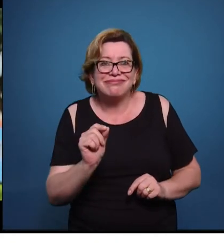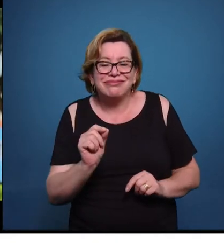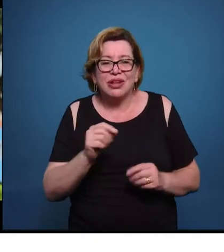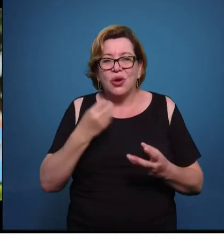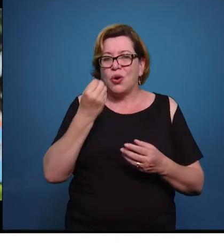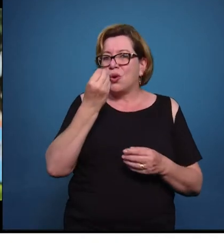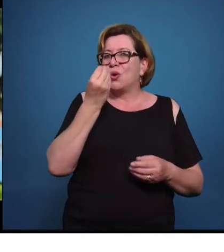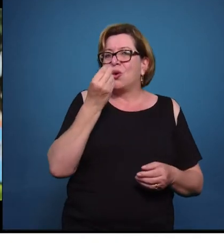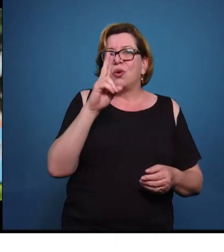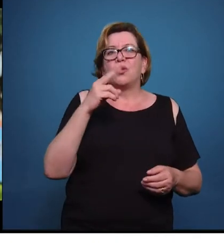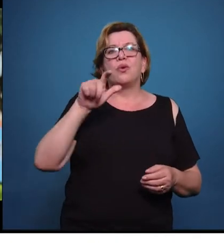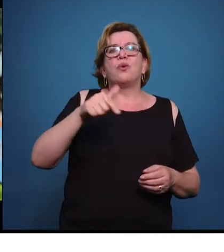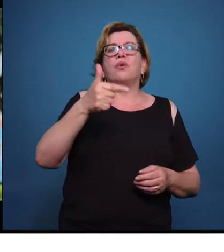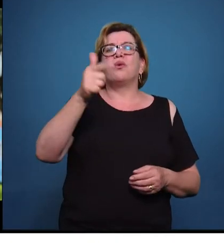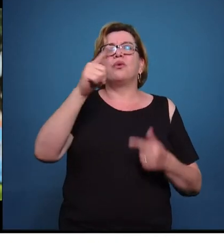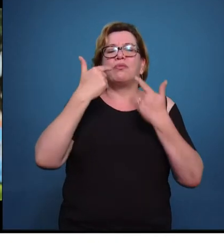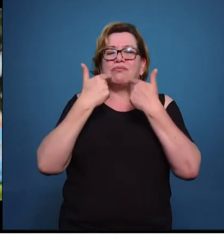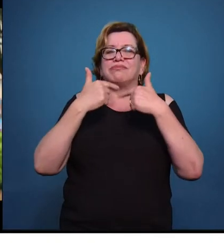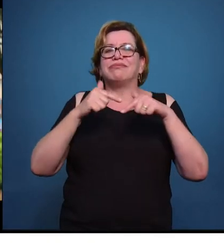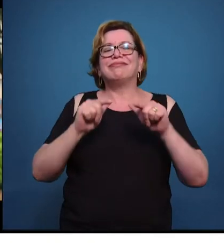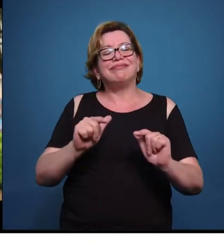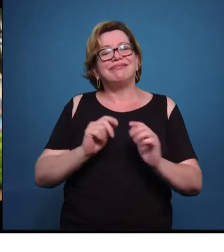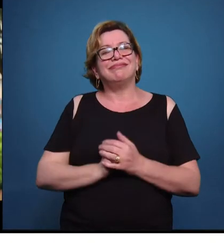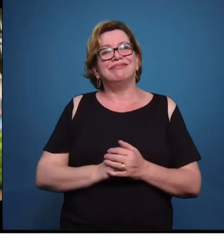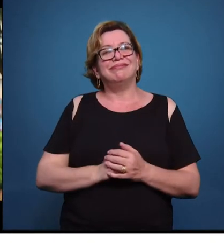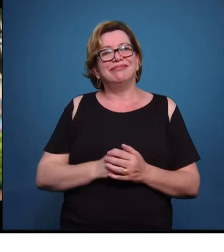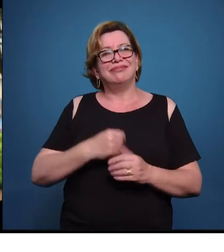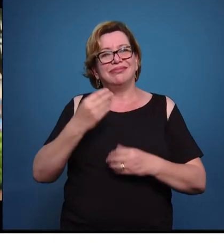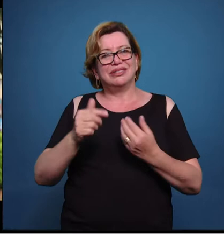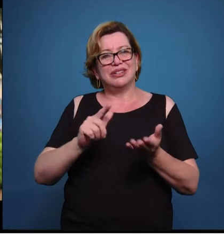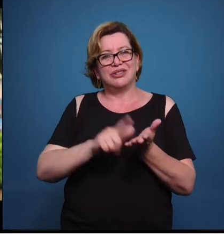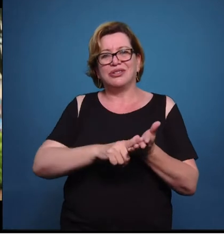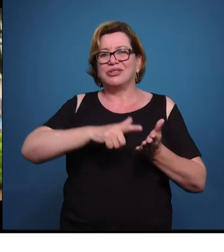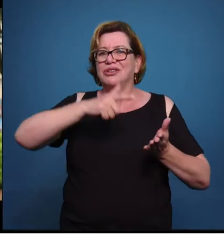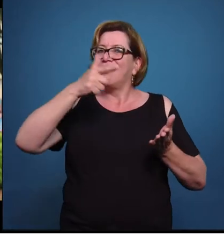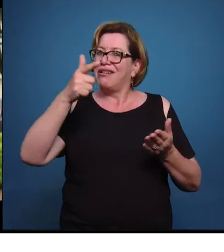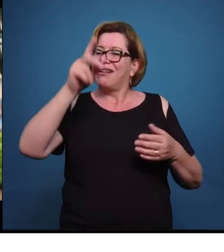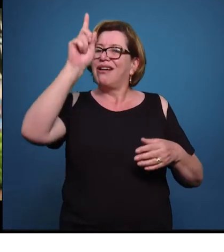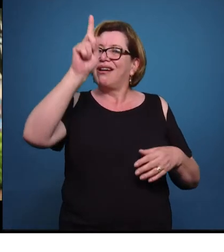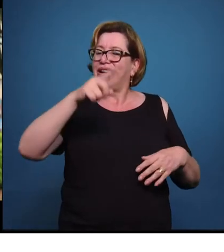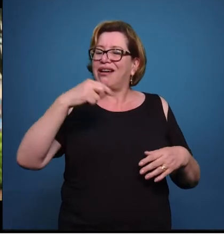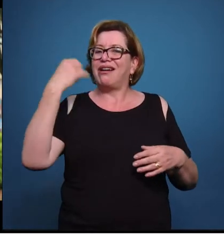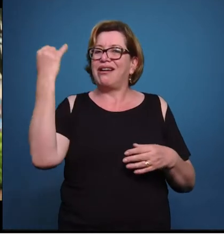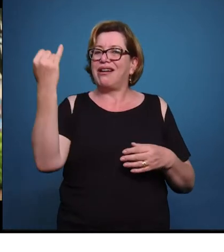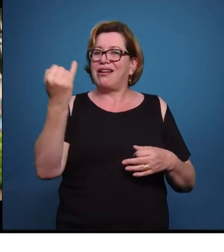línguas mais difíceis para o nosso dia a dia? A imprensa é uma grande aliada que temos